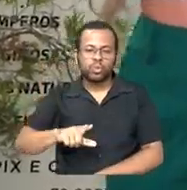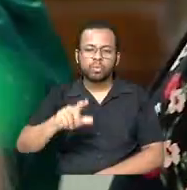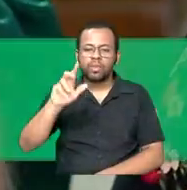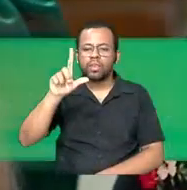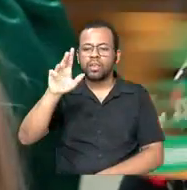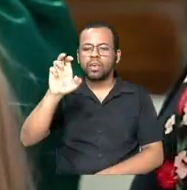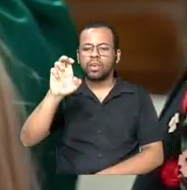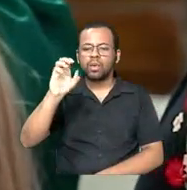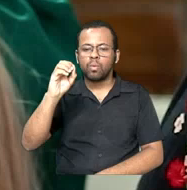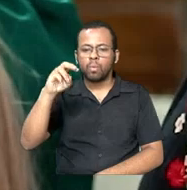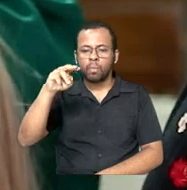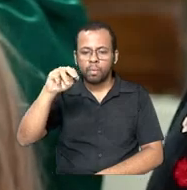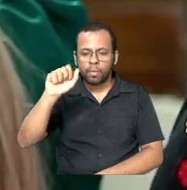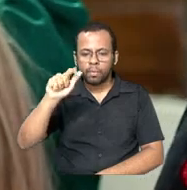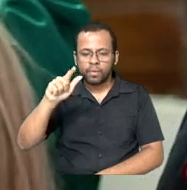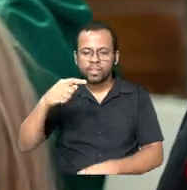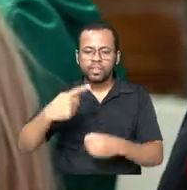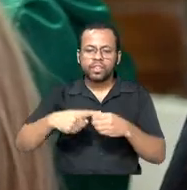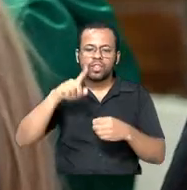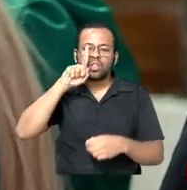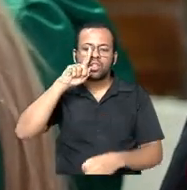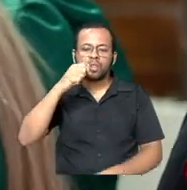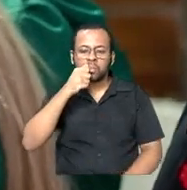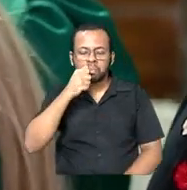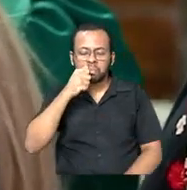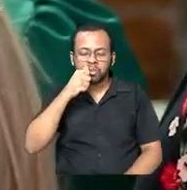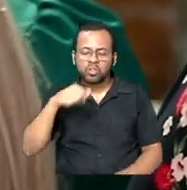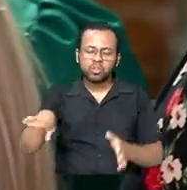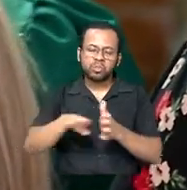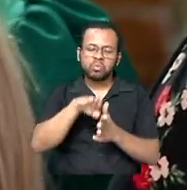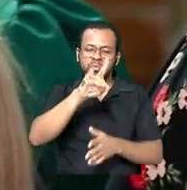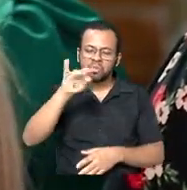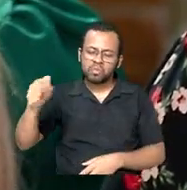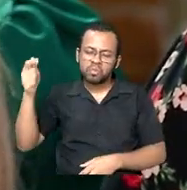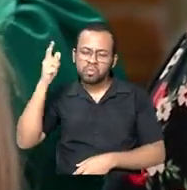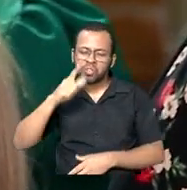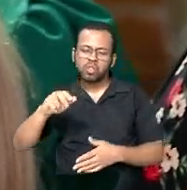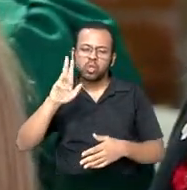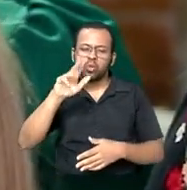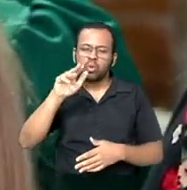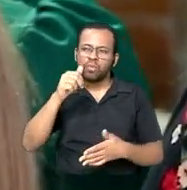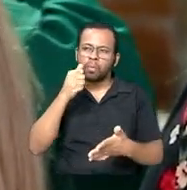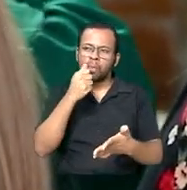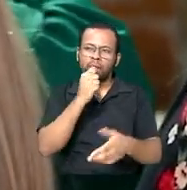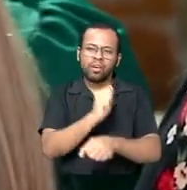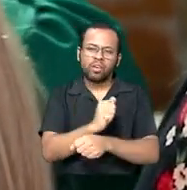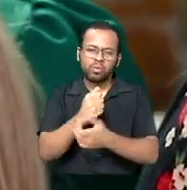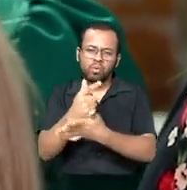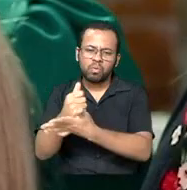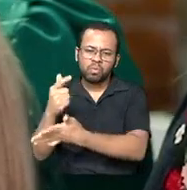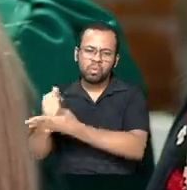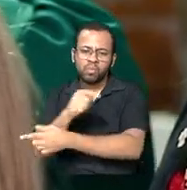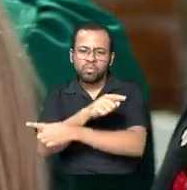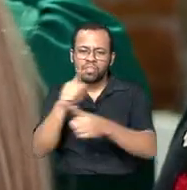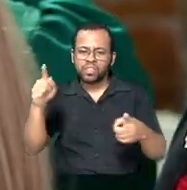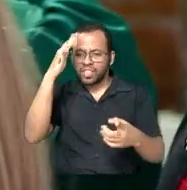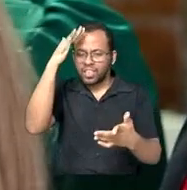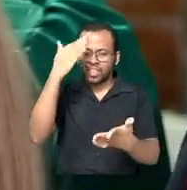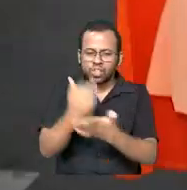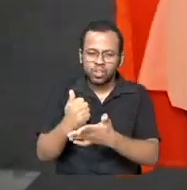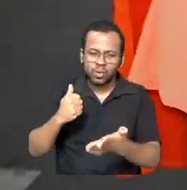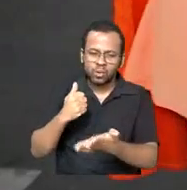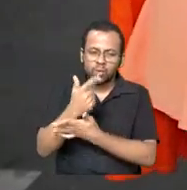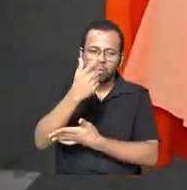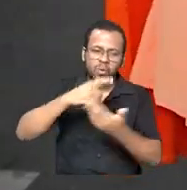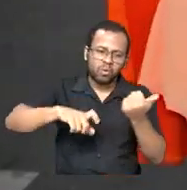de Araca Eu sabia que um dia ia chegar minha vez e vai chegar mais que eu não vou parar de comprar não todos vocês acreditem compre